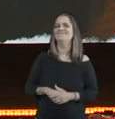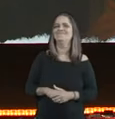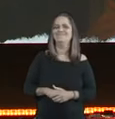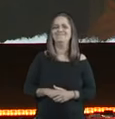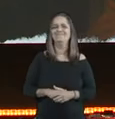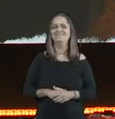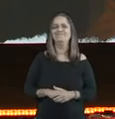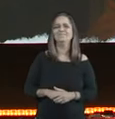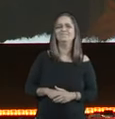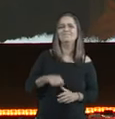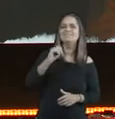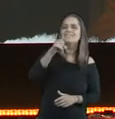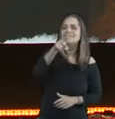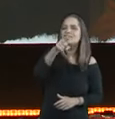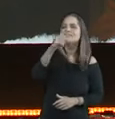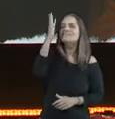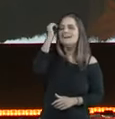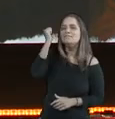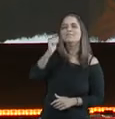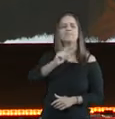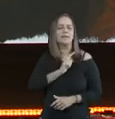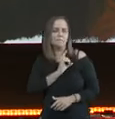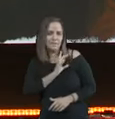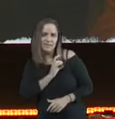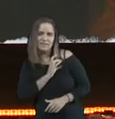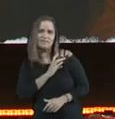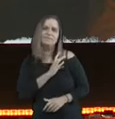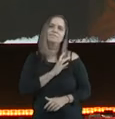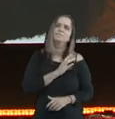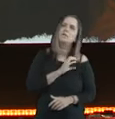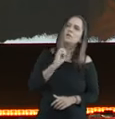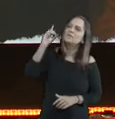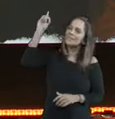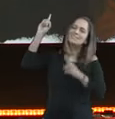Queria te pedir lealdade, que a gente seja uma família só,